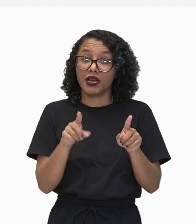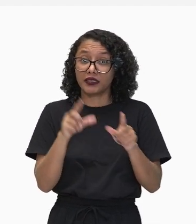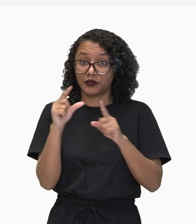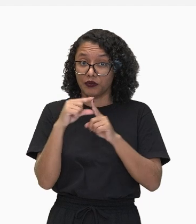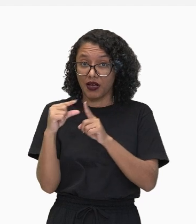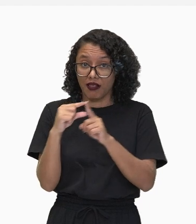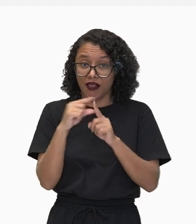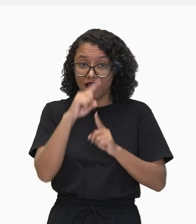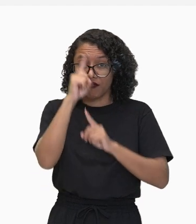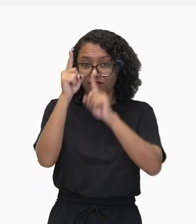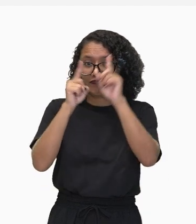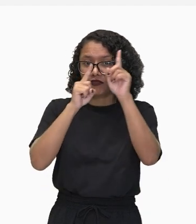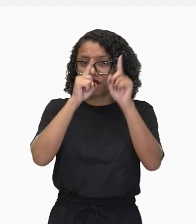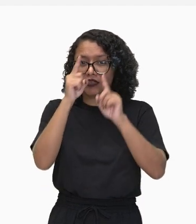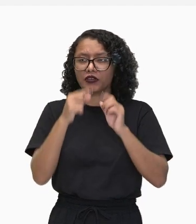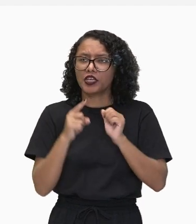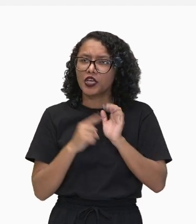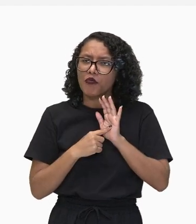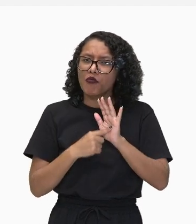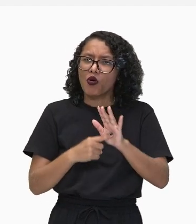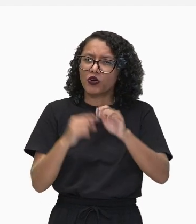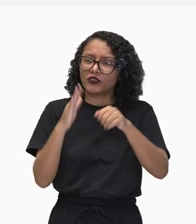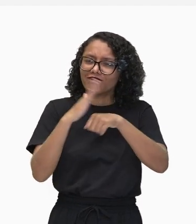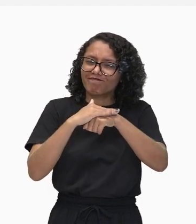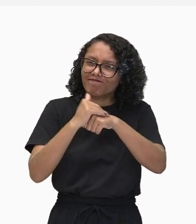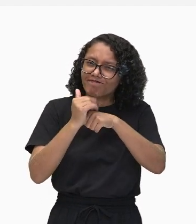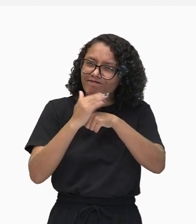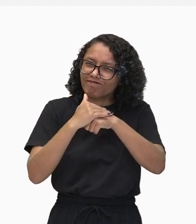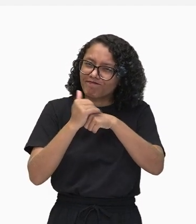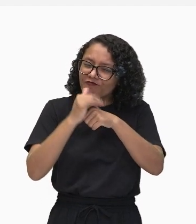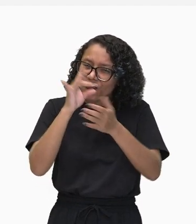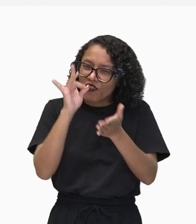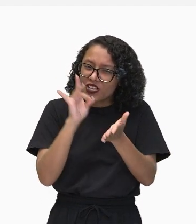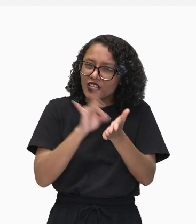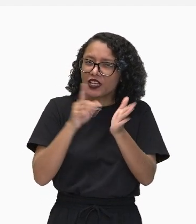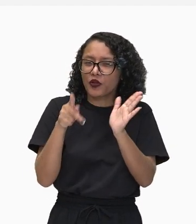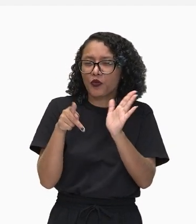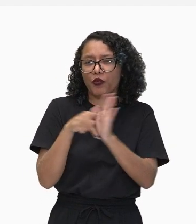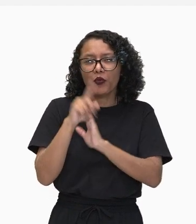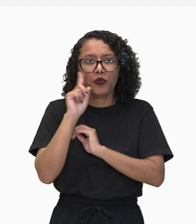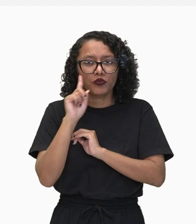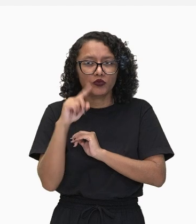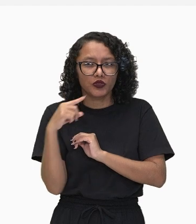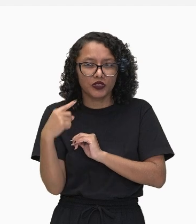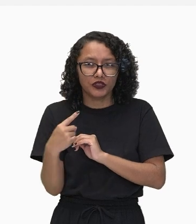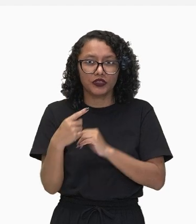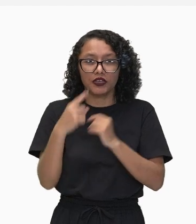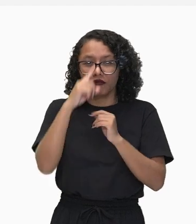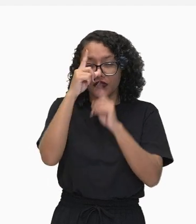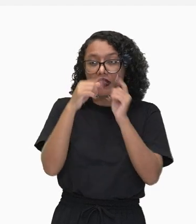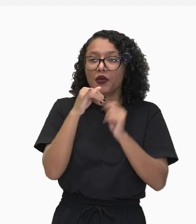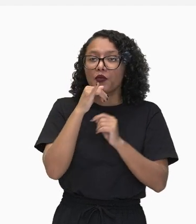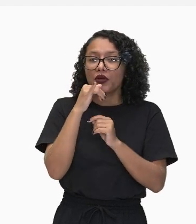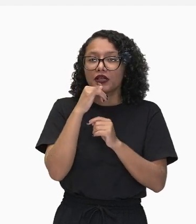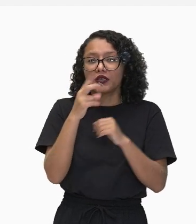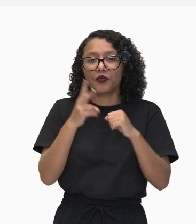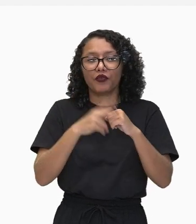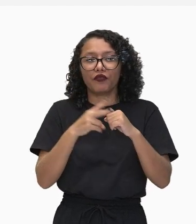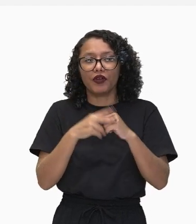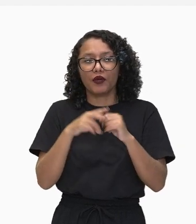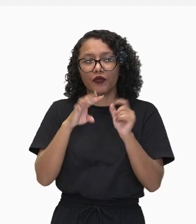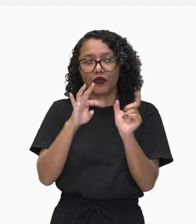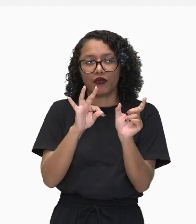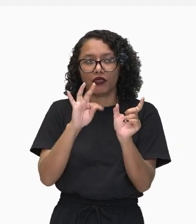palavras que traduzem a ternura mais funda e mais cotidiana. Inventei, por exemplo, o